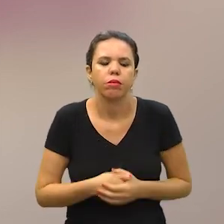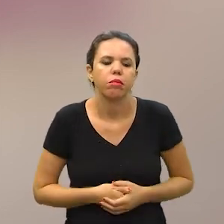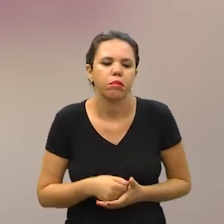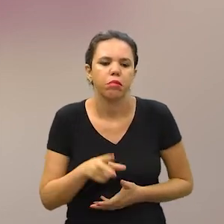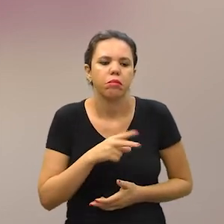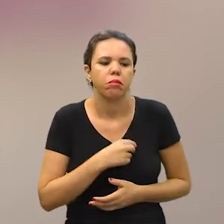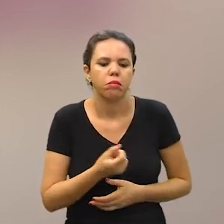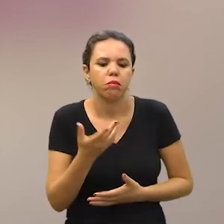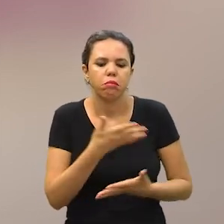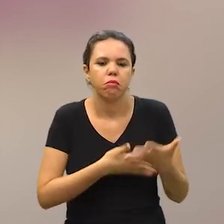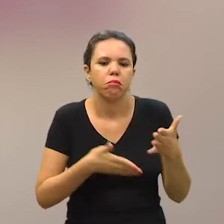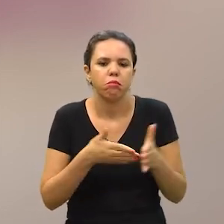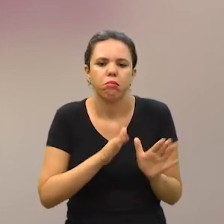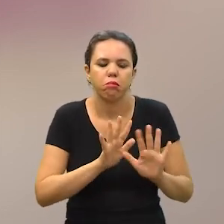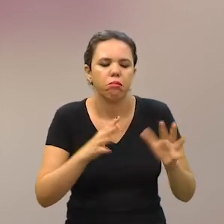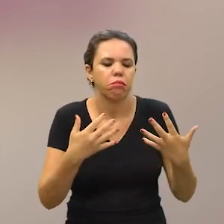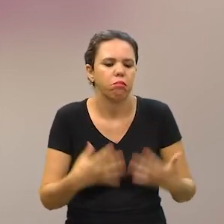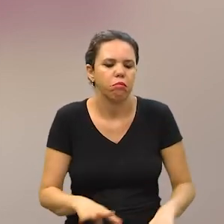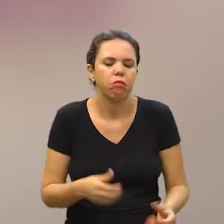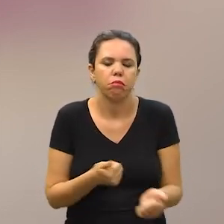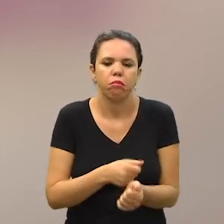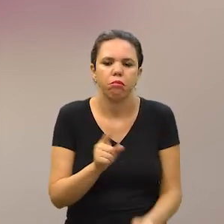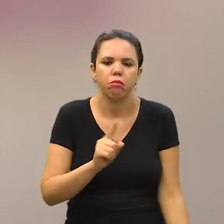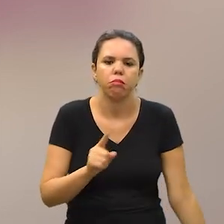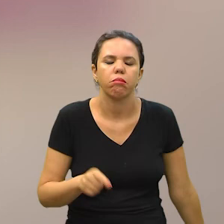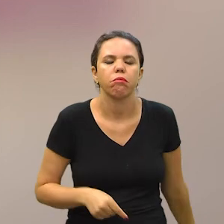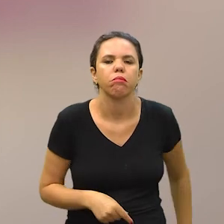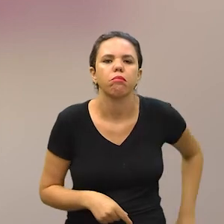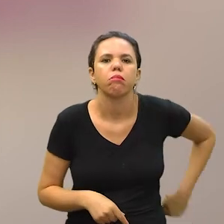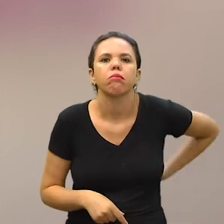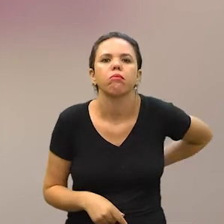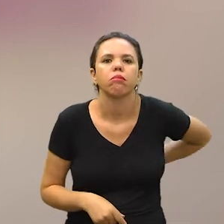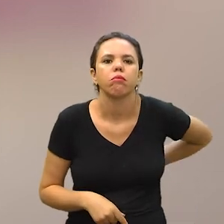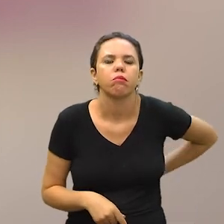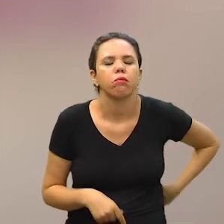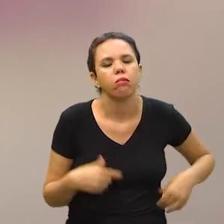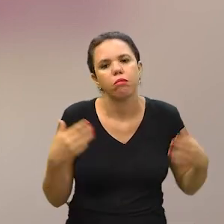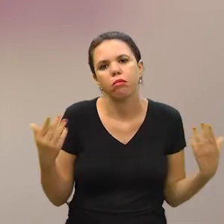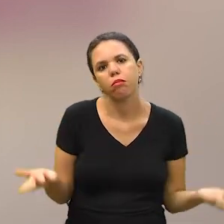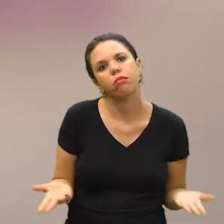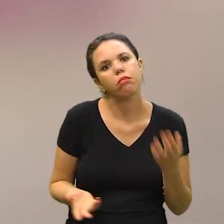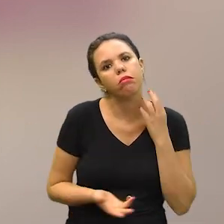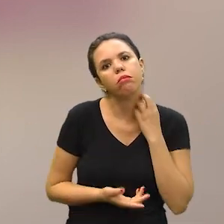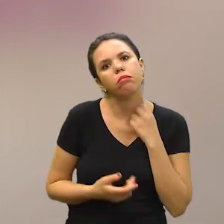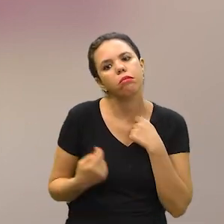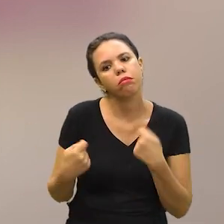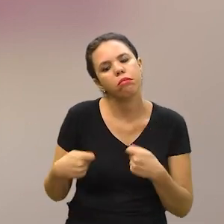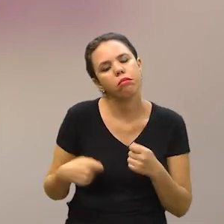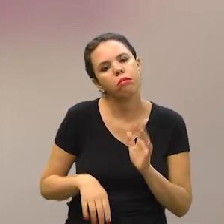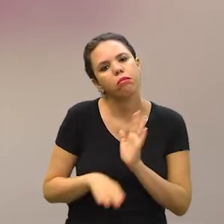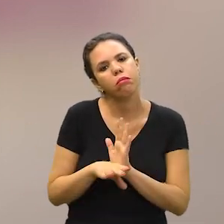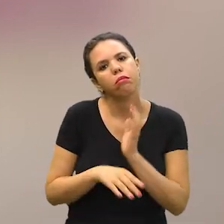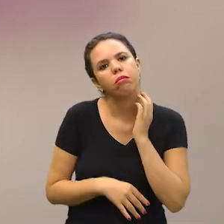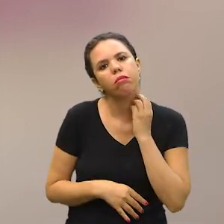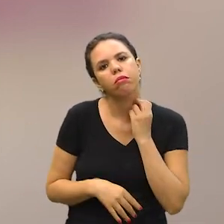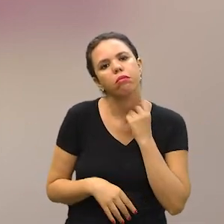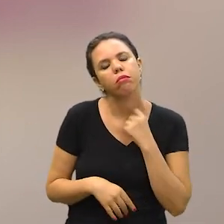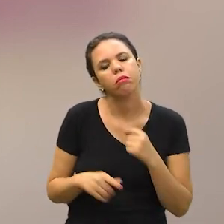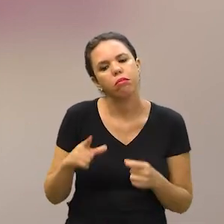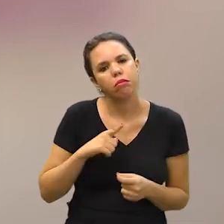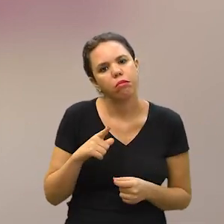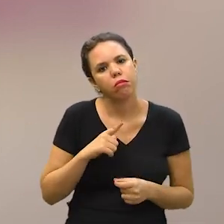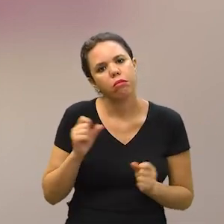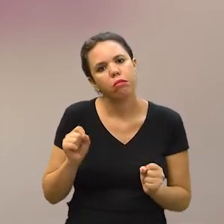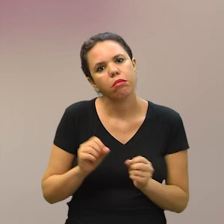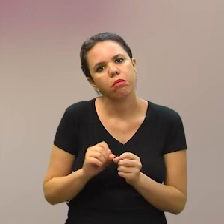olhar de: nossa, você está me atrapalhando, não quero você perto de mim, né? É aquele olhar de: será que ele não está precisando de auxílio? Será que não tem